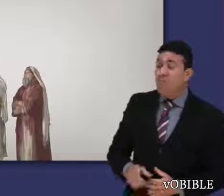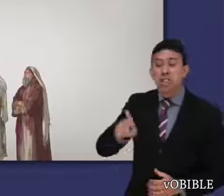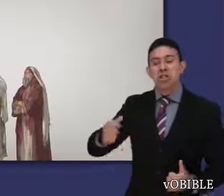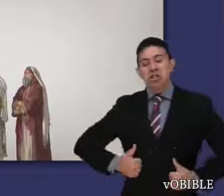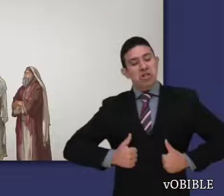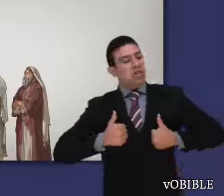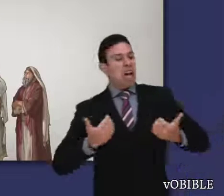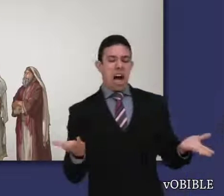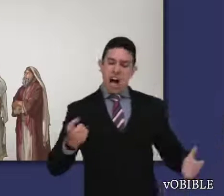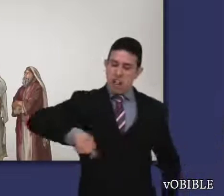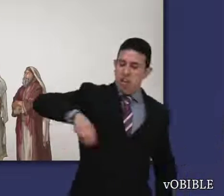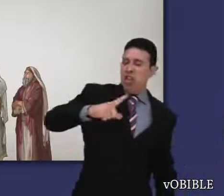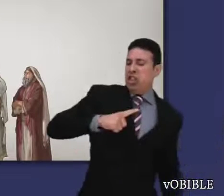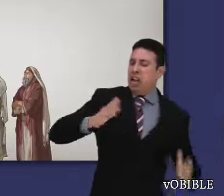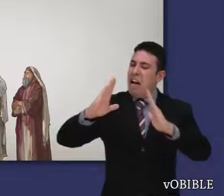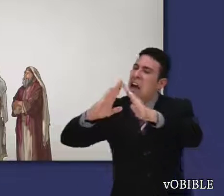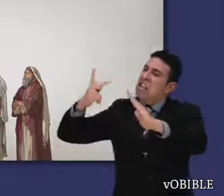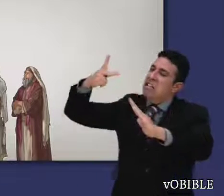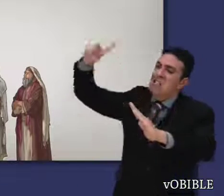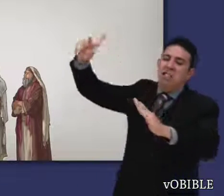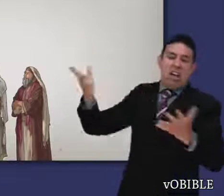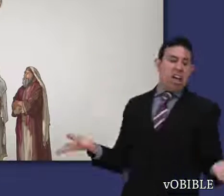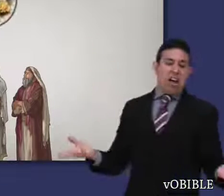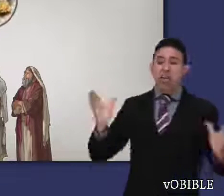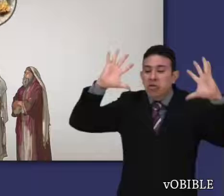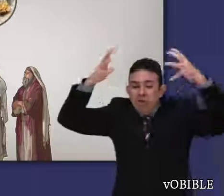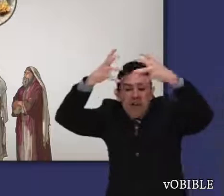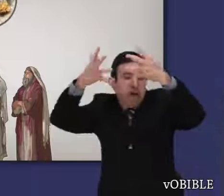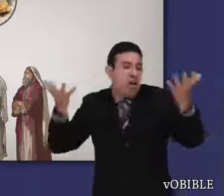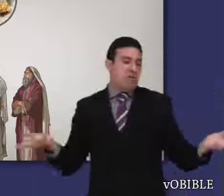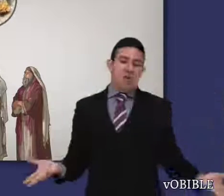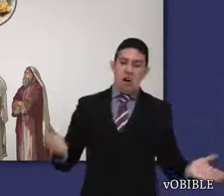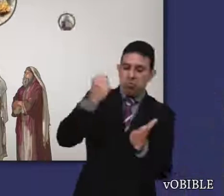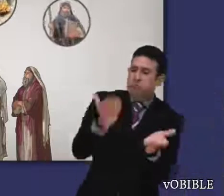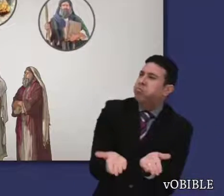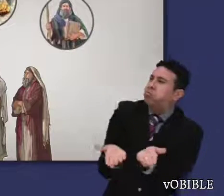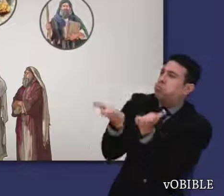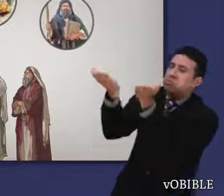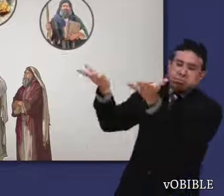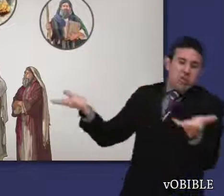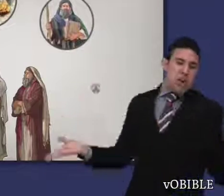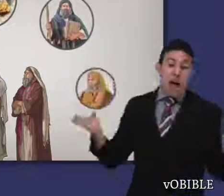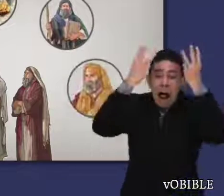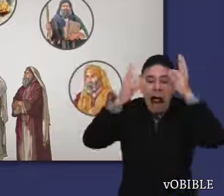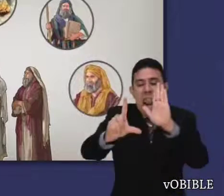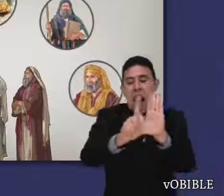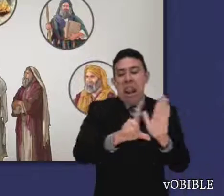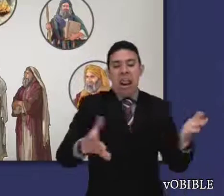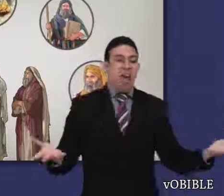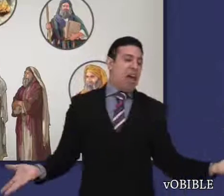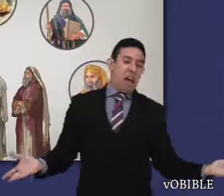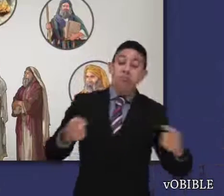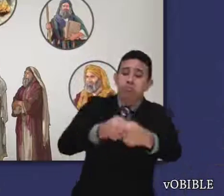Enquanto os judeus tinham um templo impressionante, sacerdotes, sacrifícios de animais, a lei de Moisés e uma história